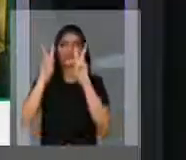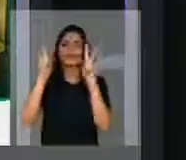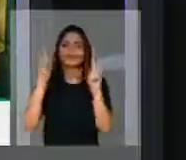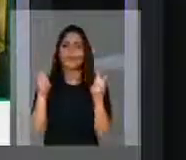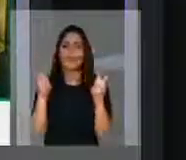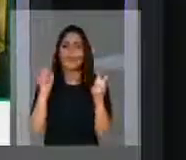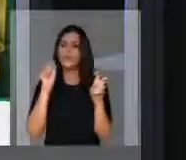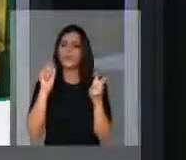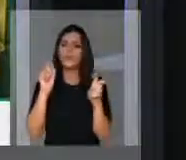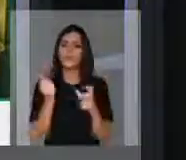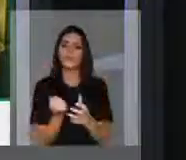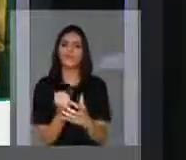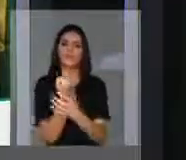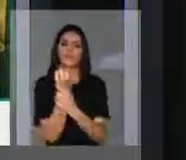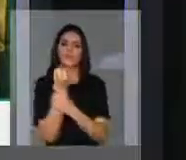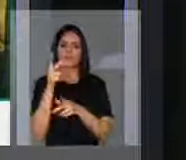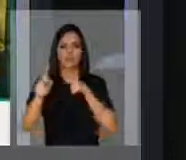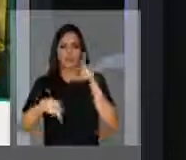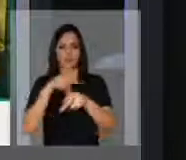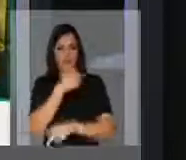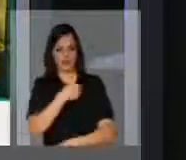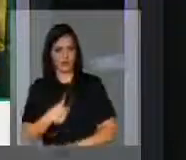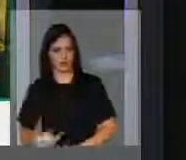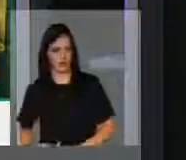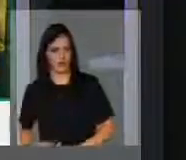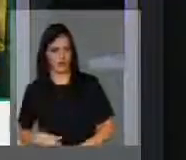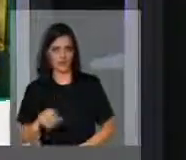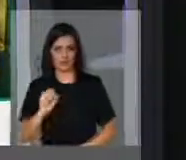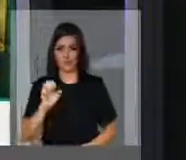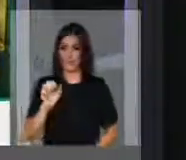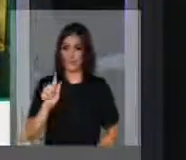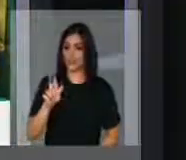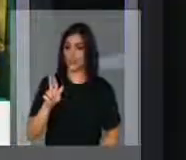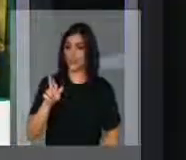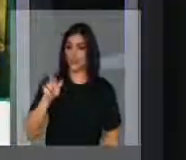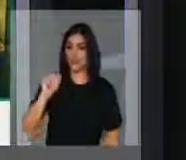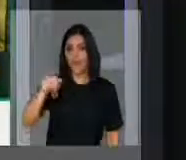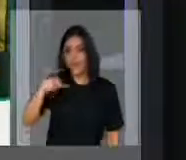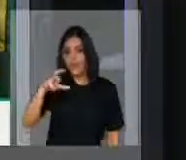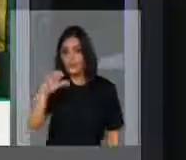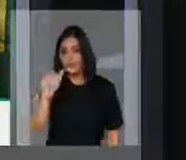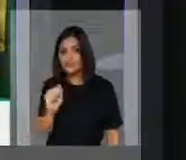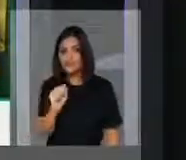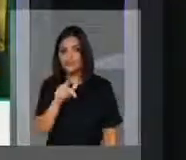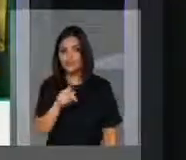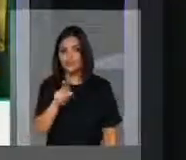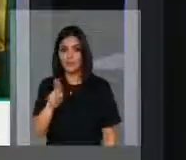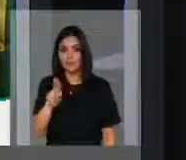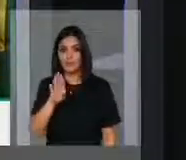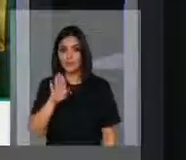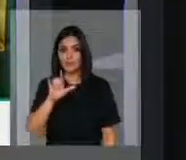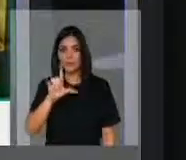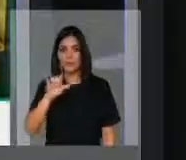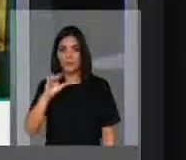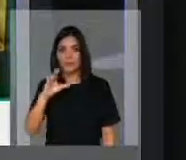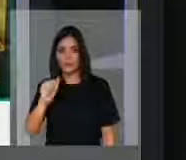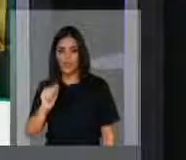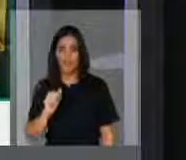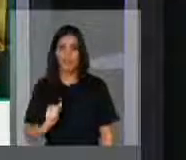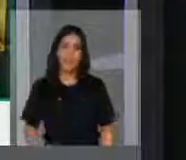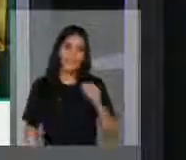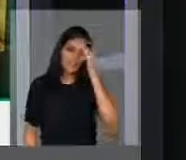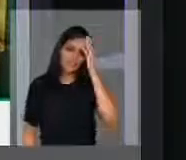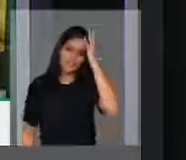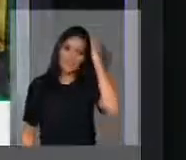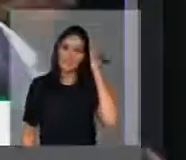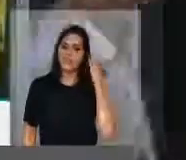falar é segurança pública. É segurança pública hoje o assunto que está nas rodas